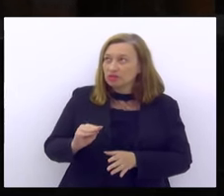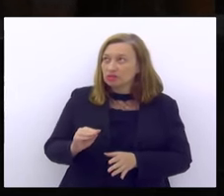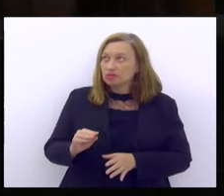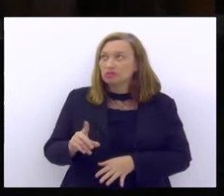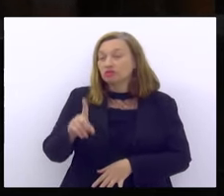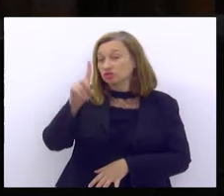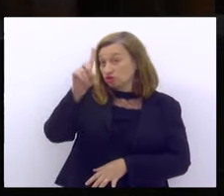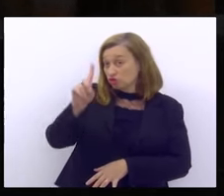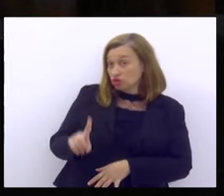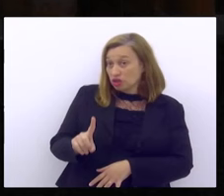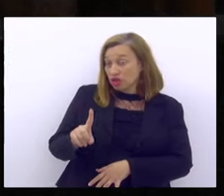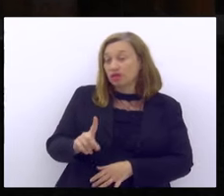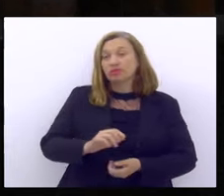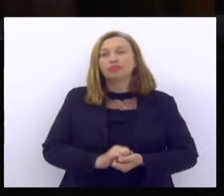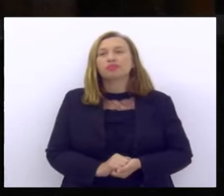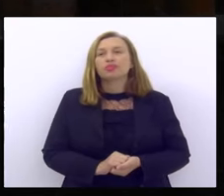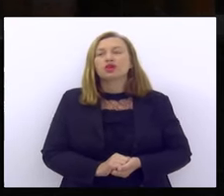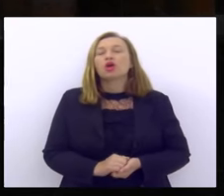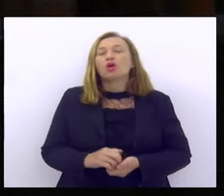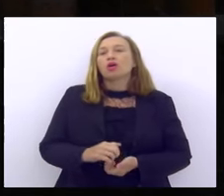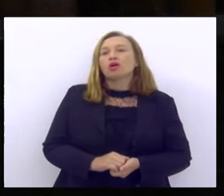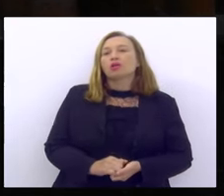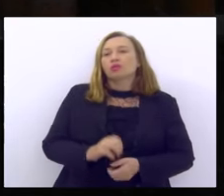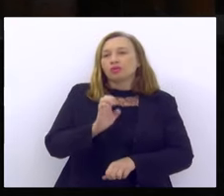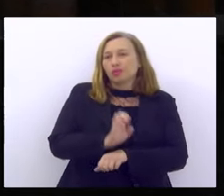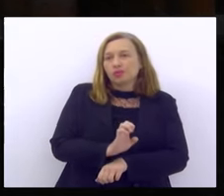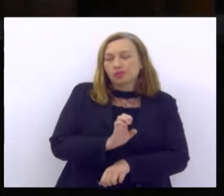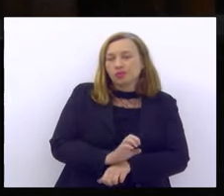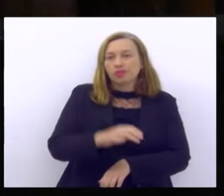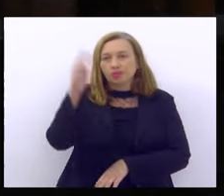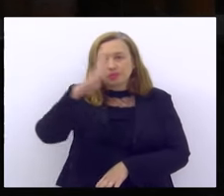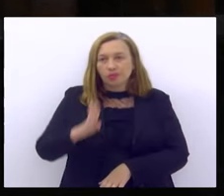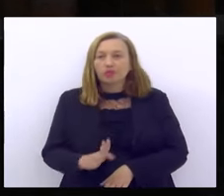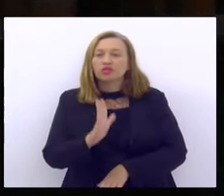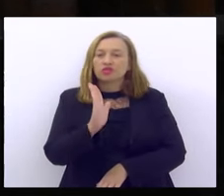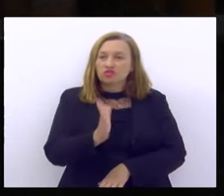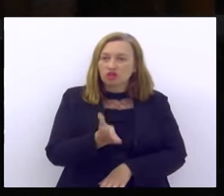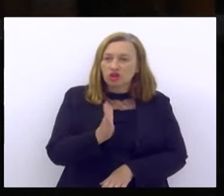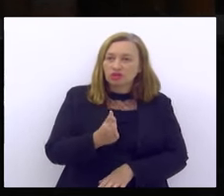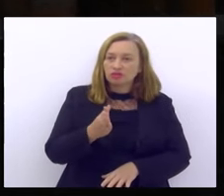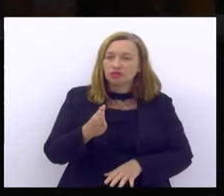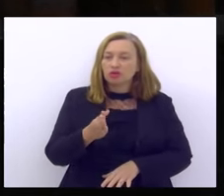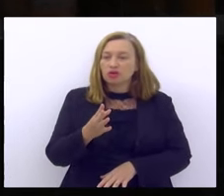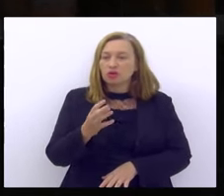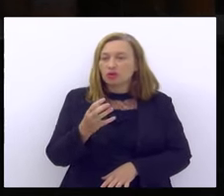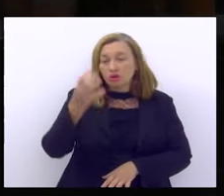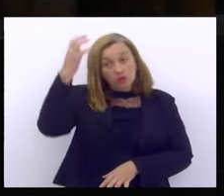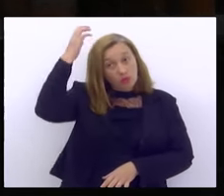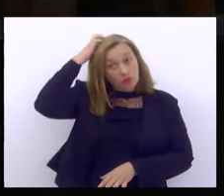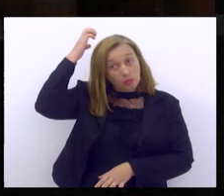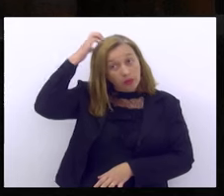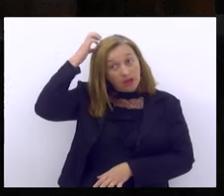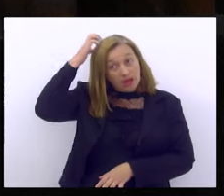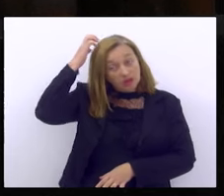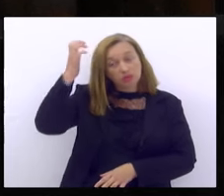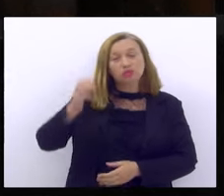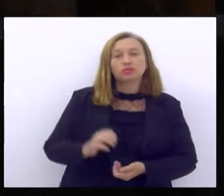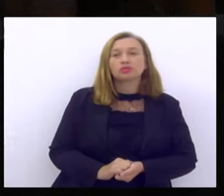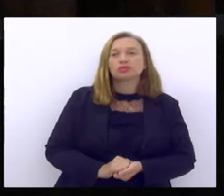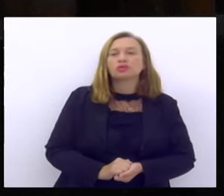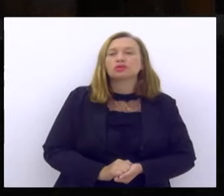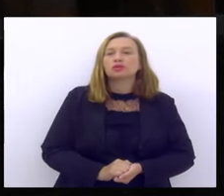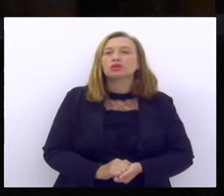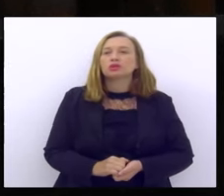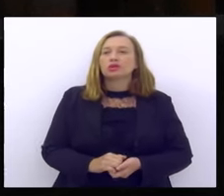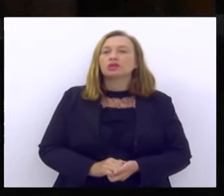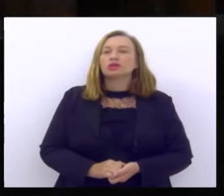responder como tal. O Estado brasileiro já foi condenado na Corte Interamericana de Direitos Humanos e será condenado novamente